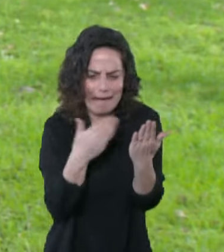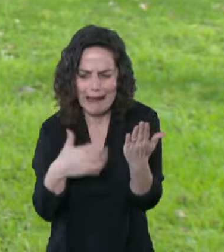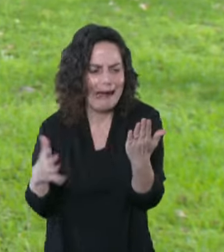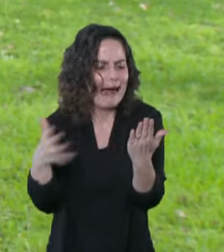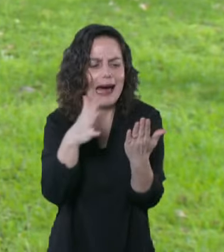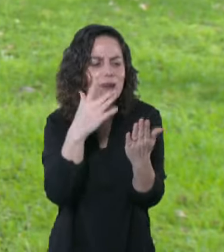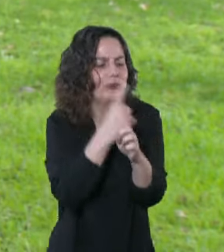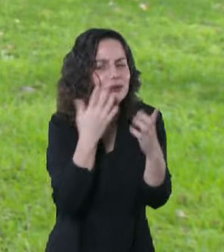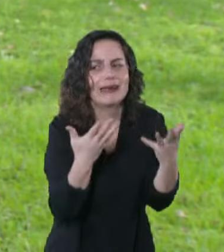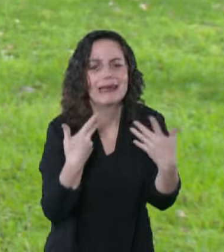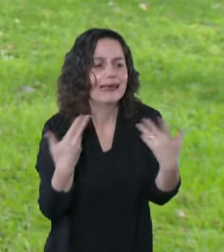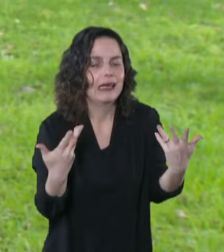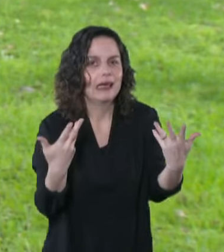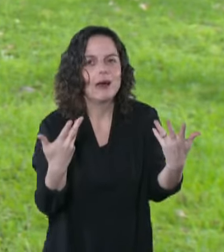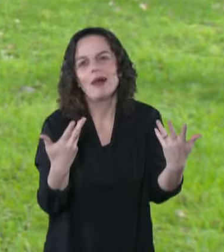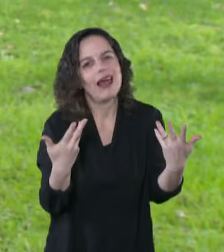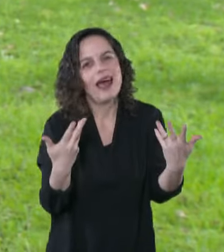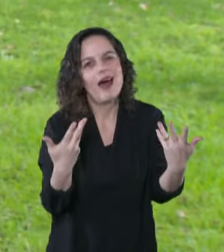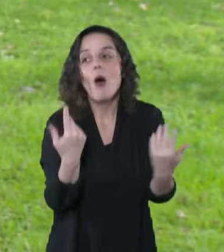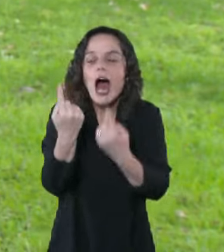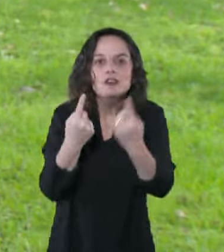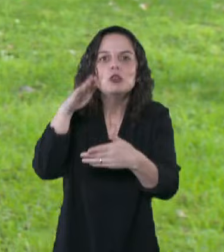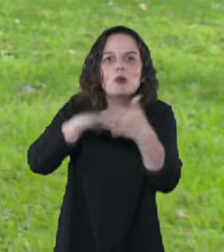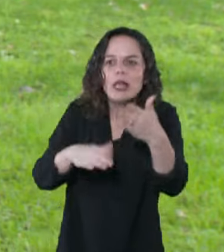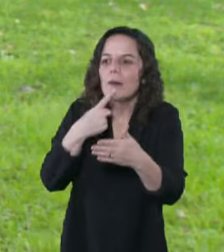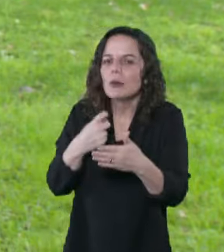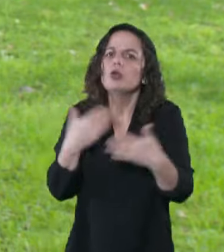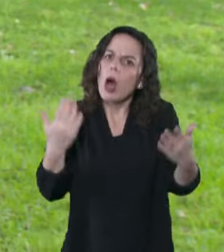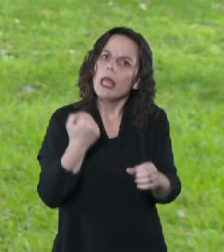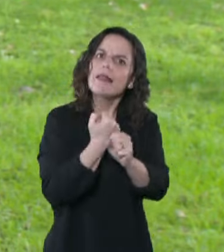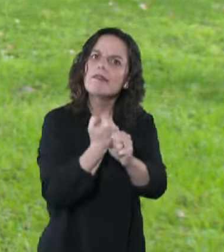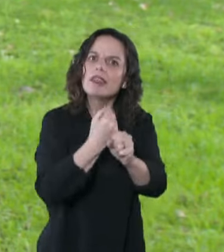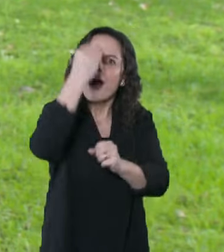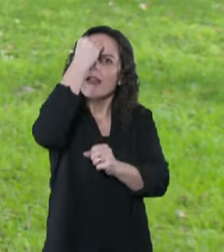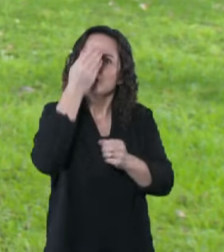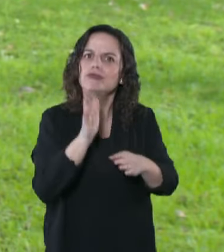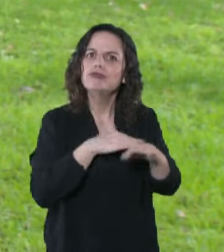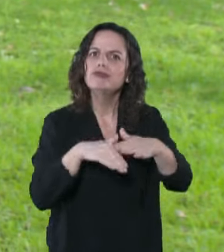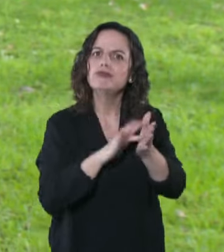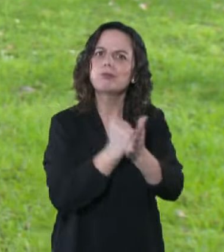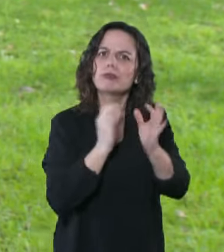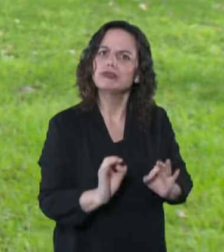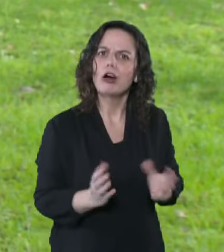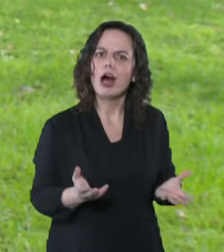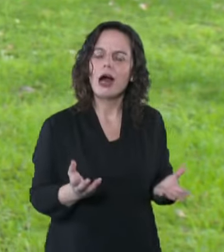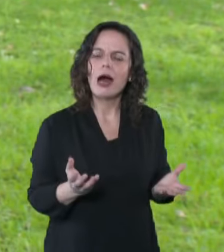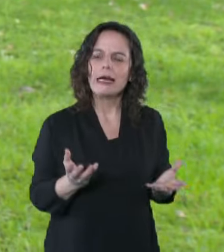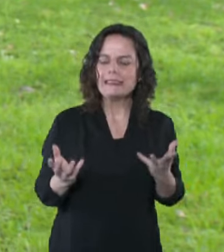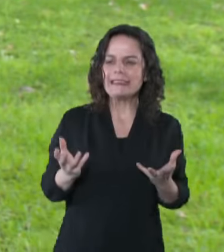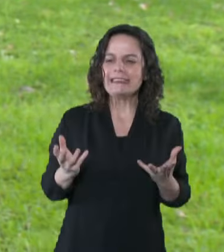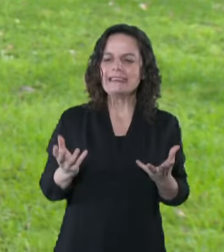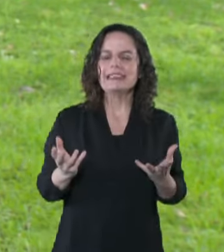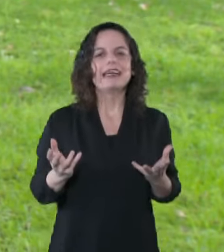ali mais qualquer coisa, e vemos um colega que até nos pergunta: olha, já fizeste a atividade formativa? E dá-nos esse estímulo. Mas